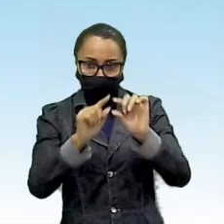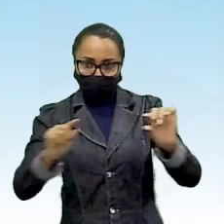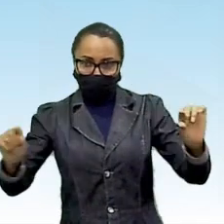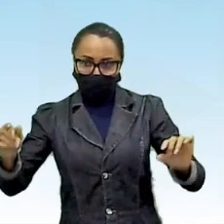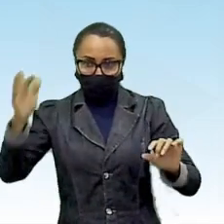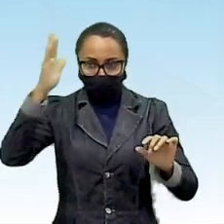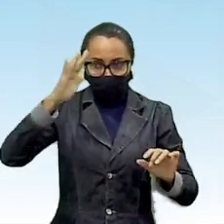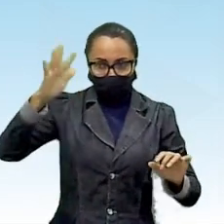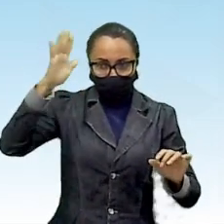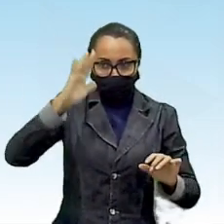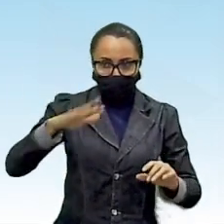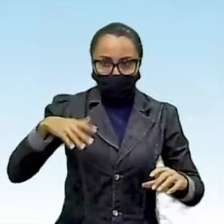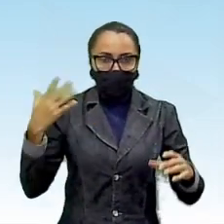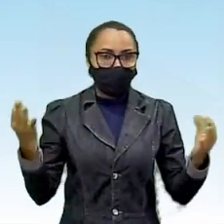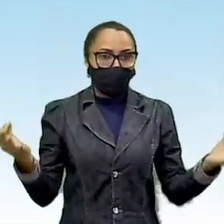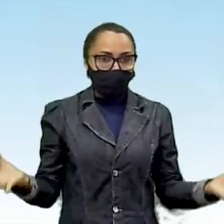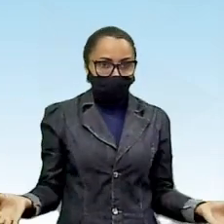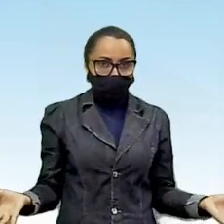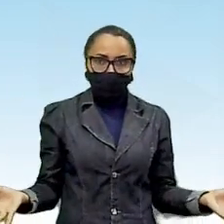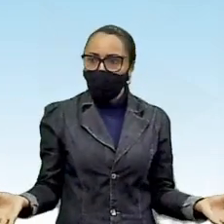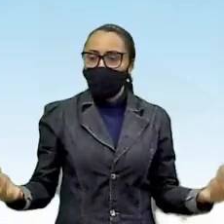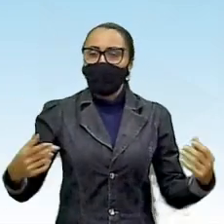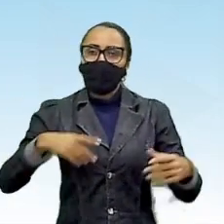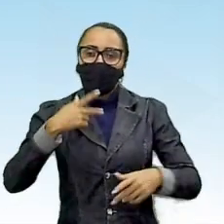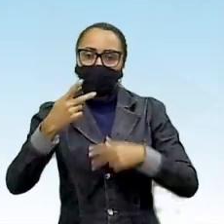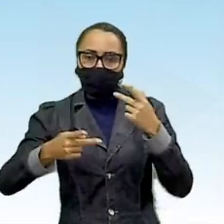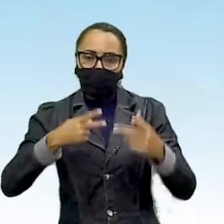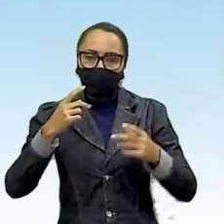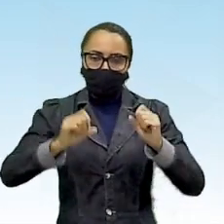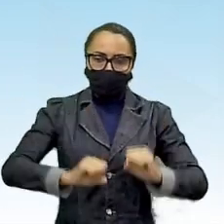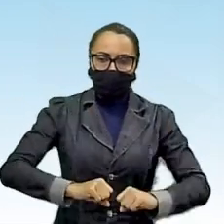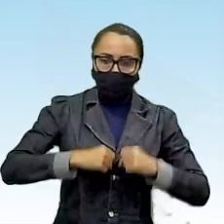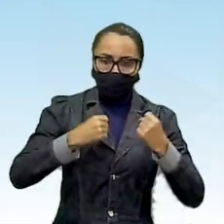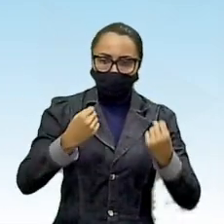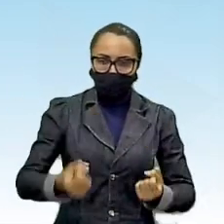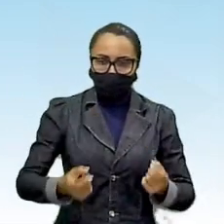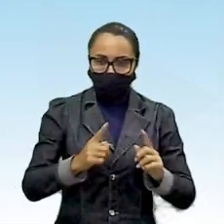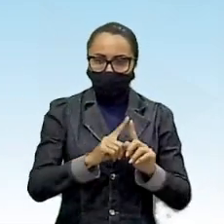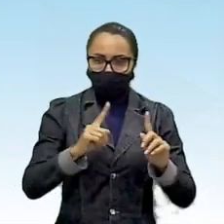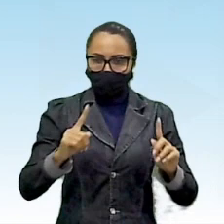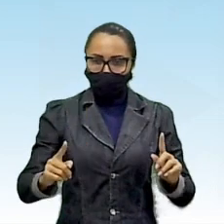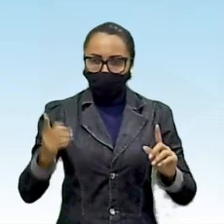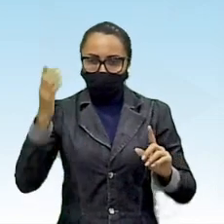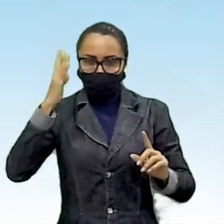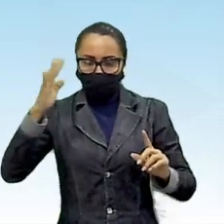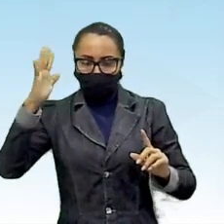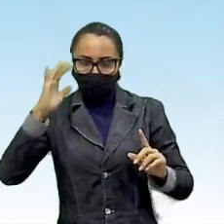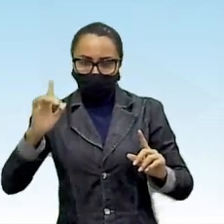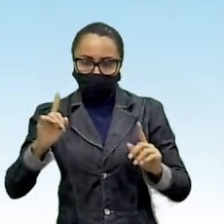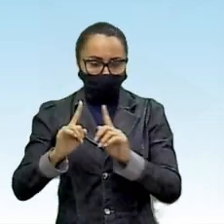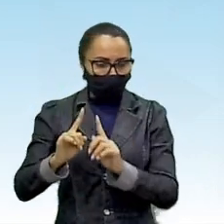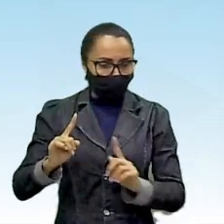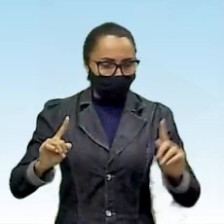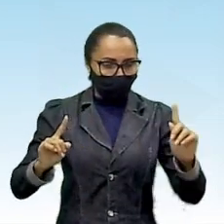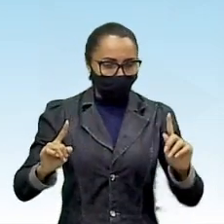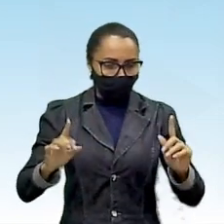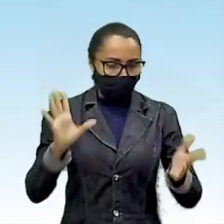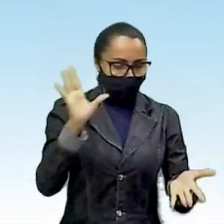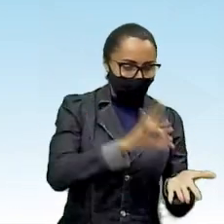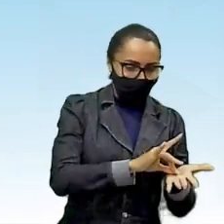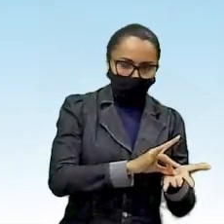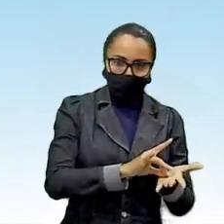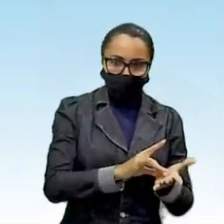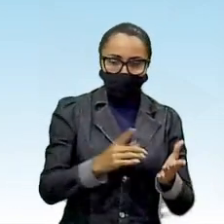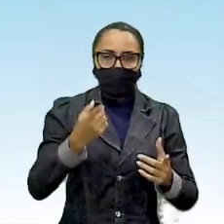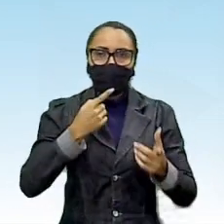filósofo budista, né, Daisaku Ikeda, né, que fala que o esforço é a ponte que liga o sonho à realidade. Então, eu desejo